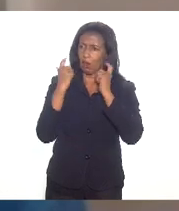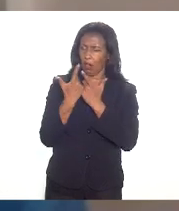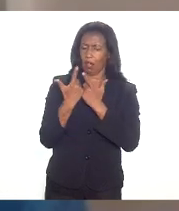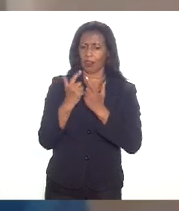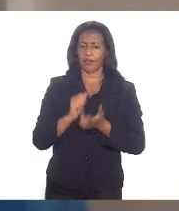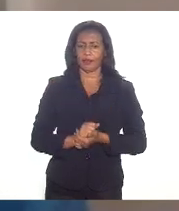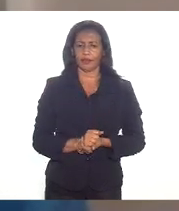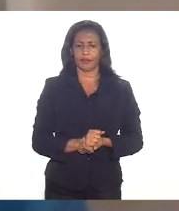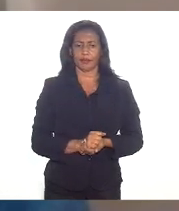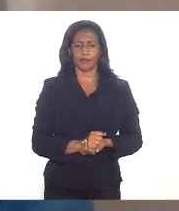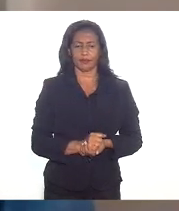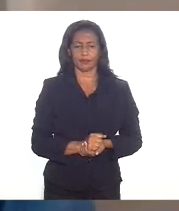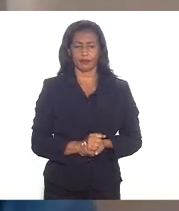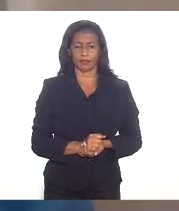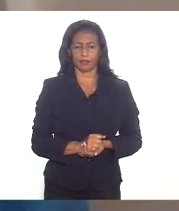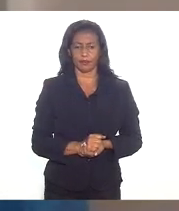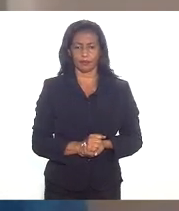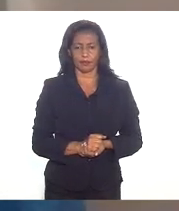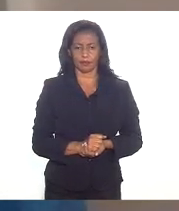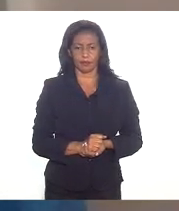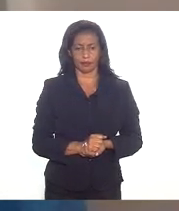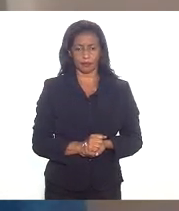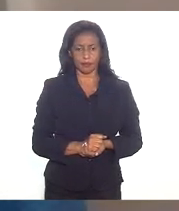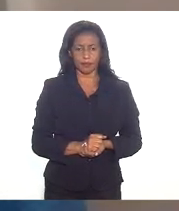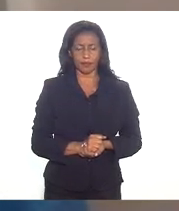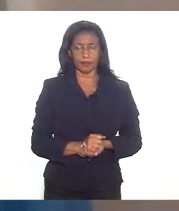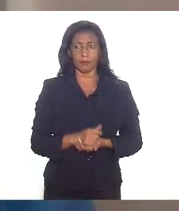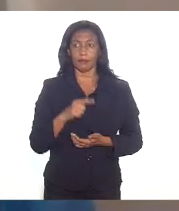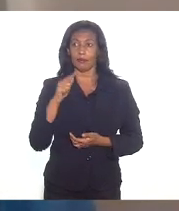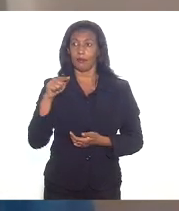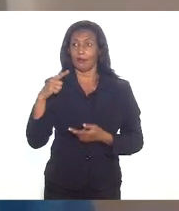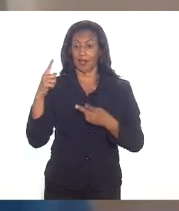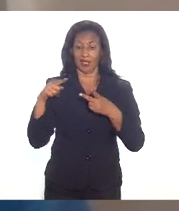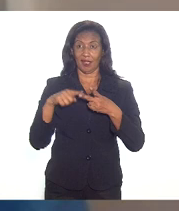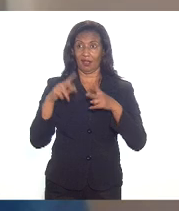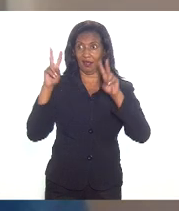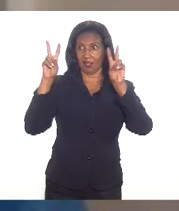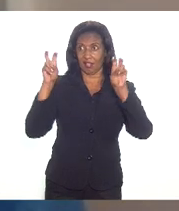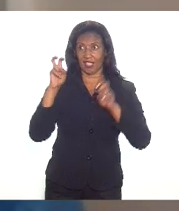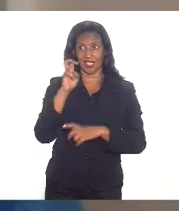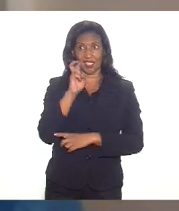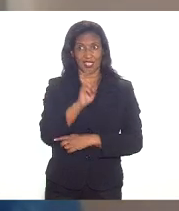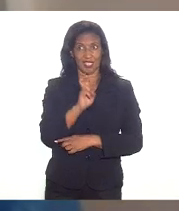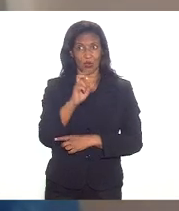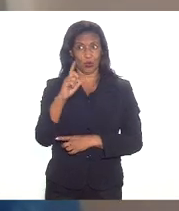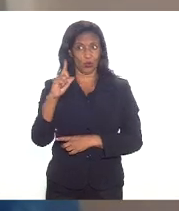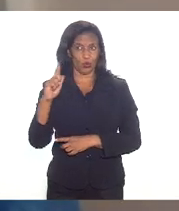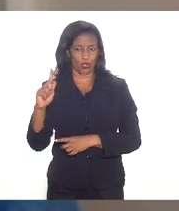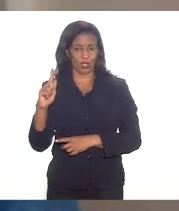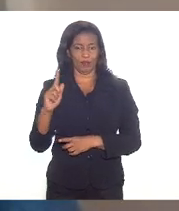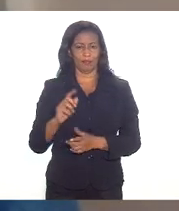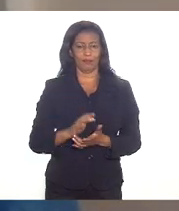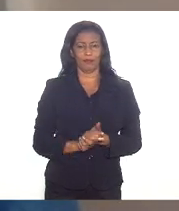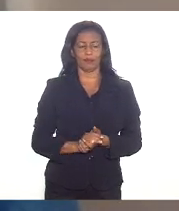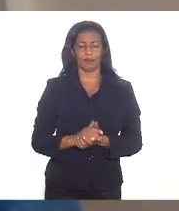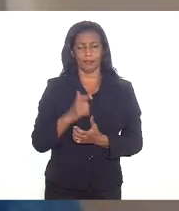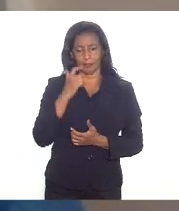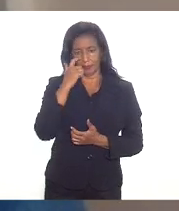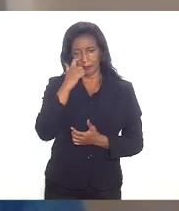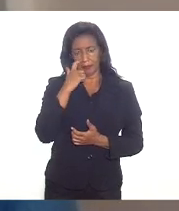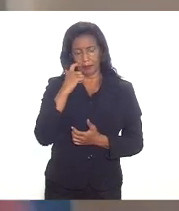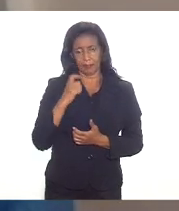caso. E, deputado, quer dizer, essa questão do 5G, né, se a gente lê o livro lá feito pela Fiocruz,